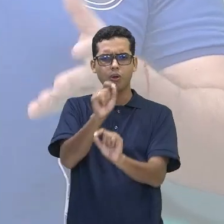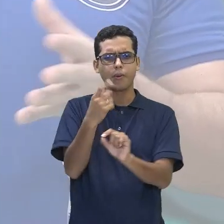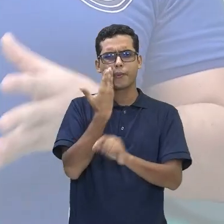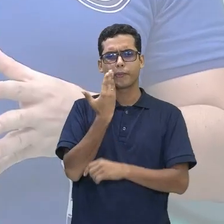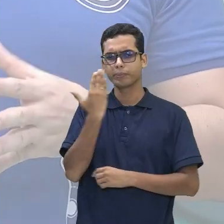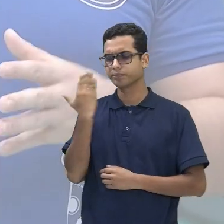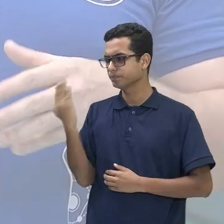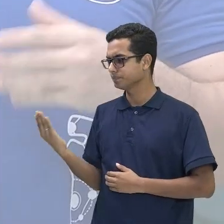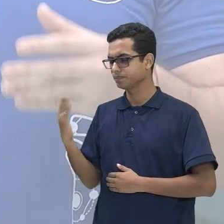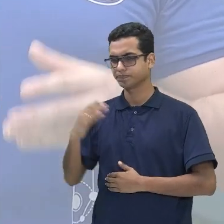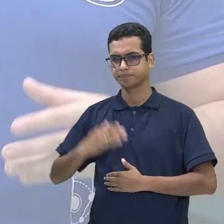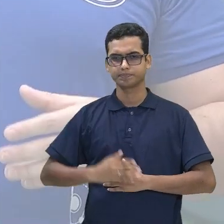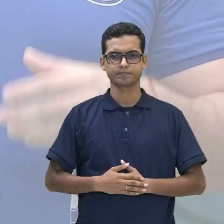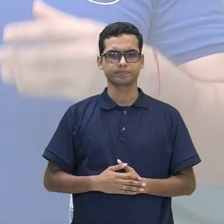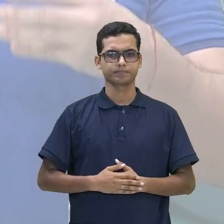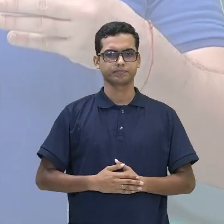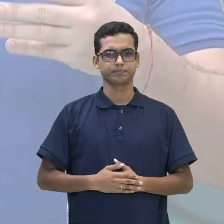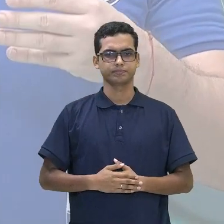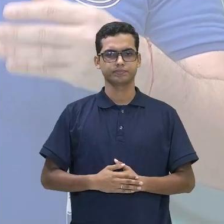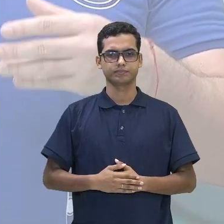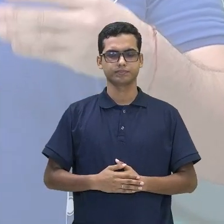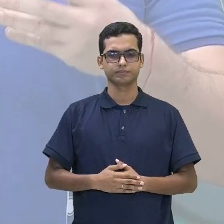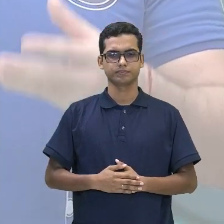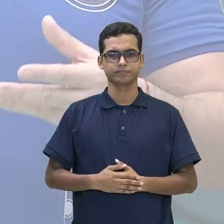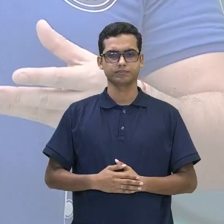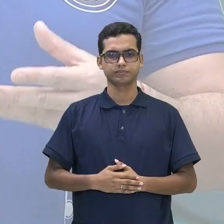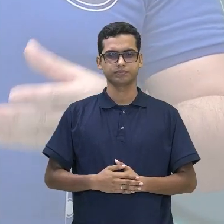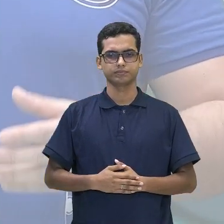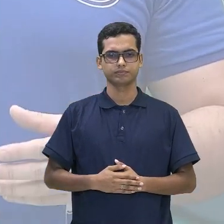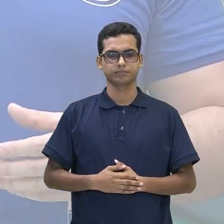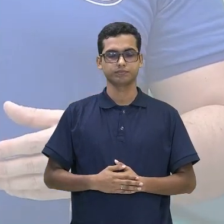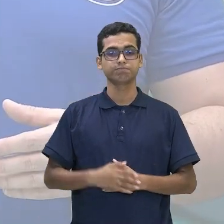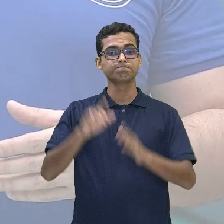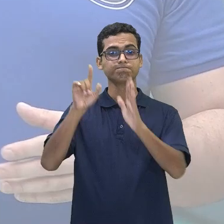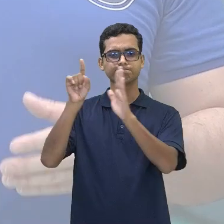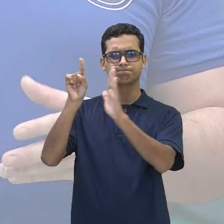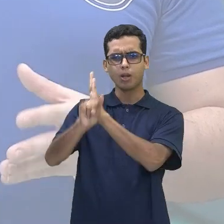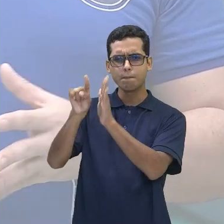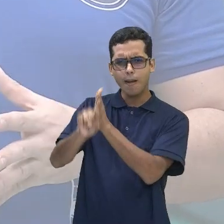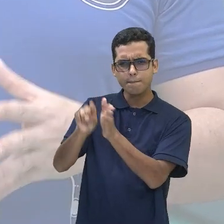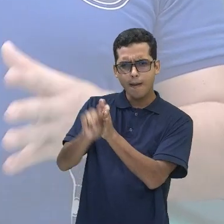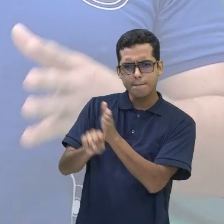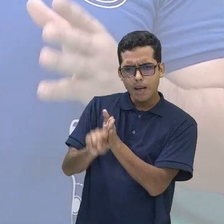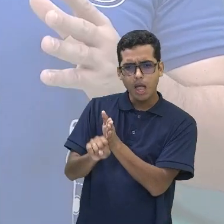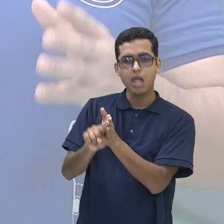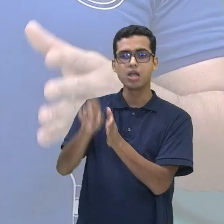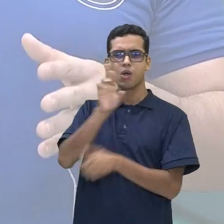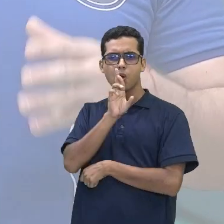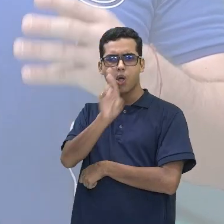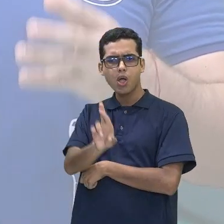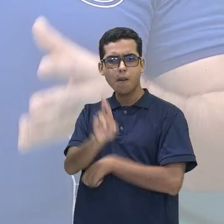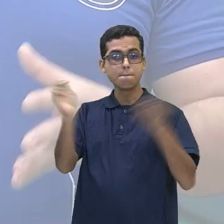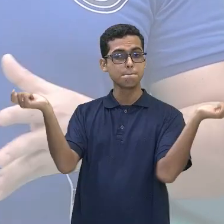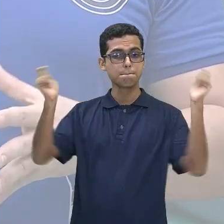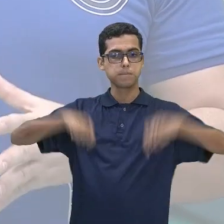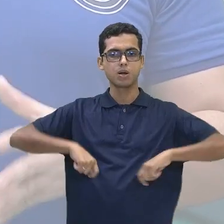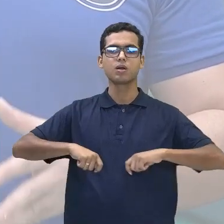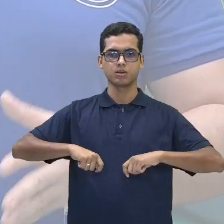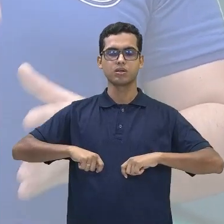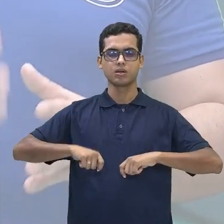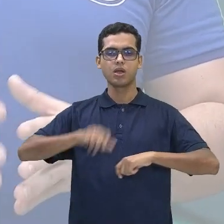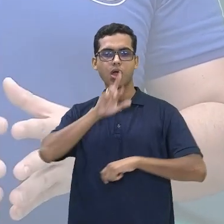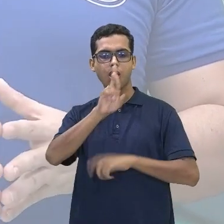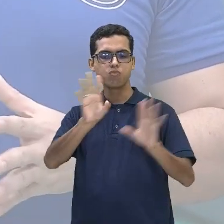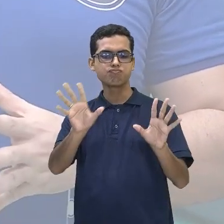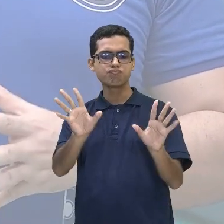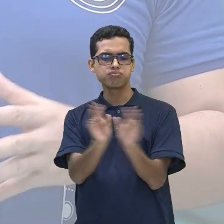answer questions. Ou seja, são perguntas que são possíveis a gente responder de forma curta. E